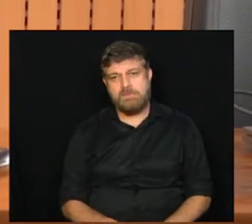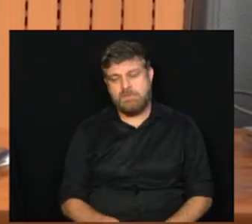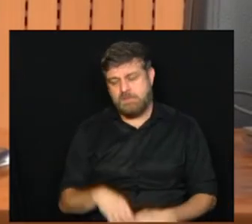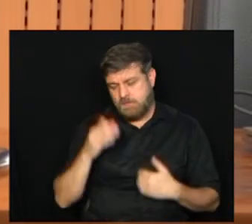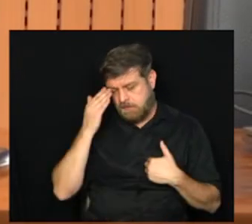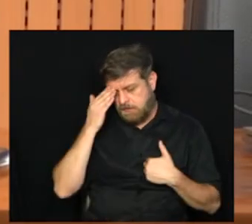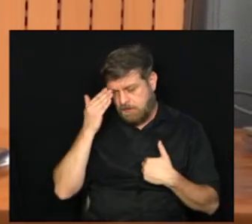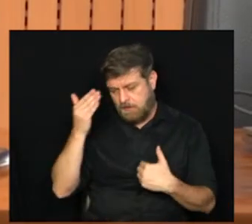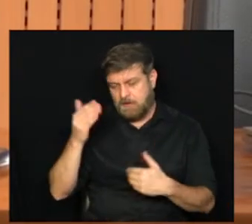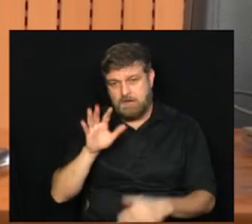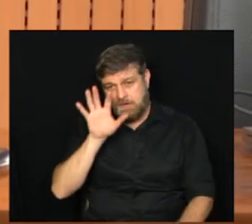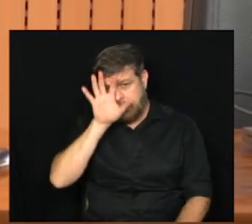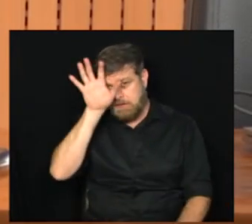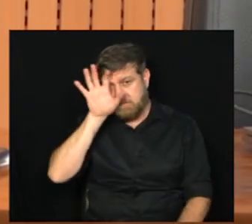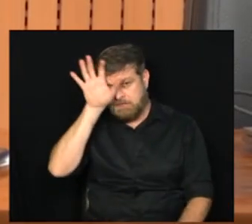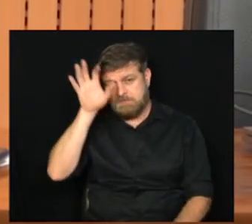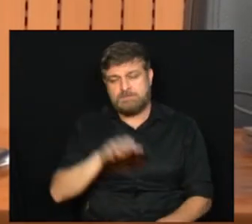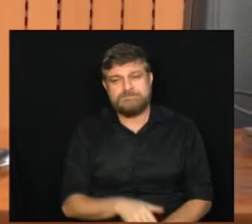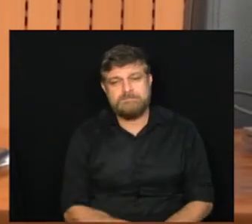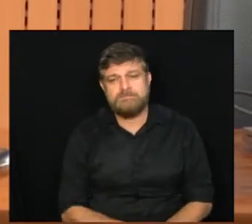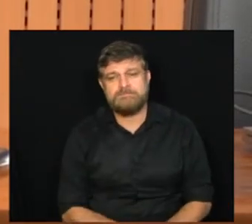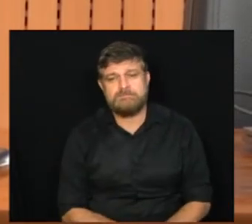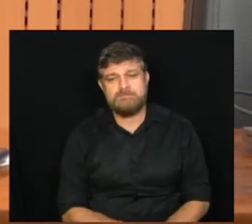Obrigado, Tiago Ferrari, você tem a palavra.